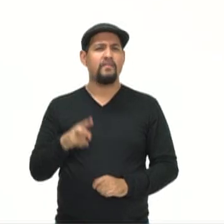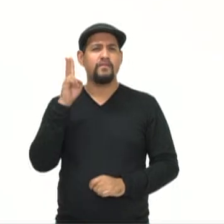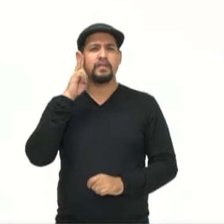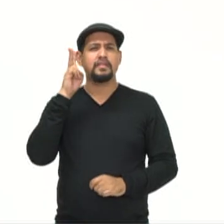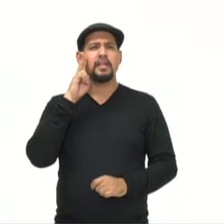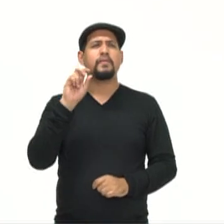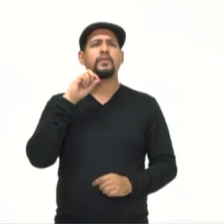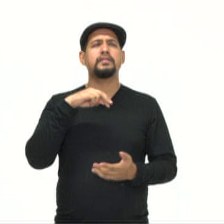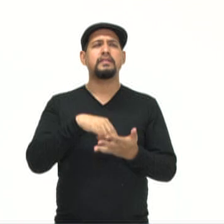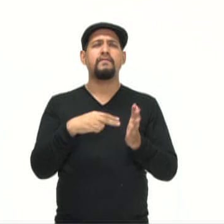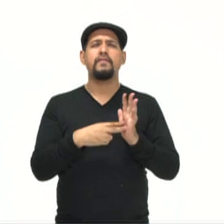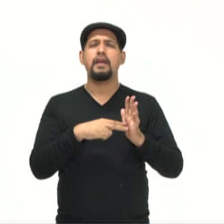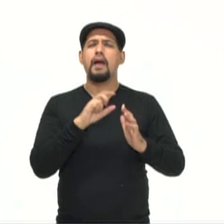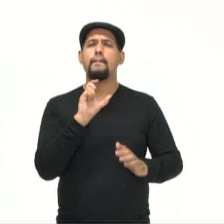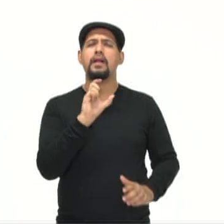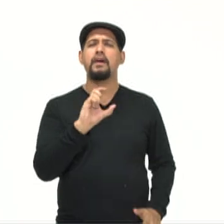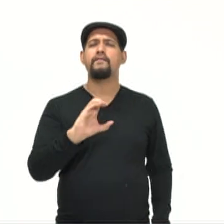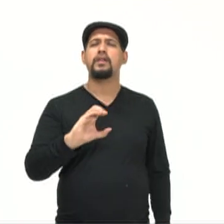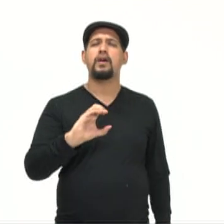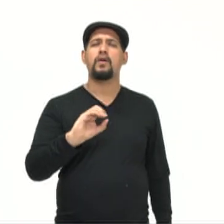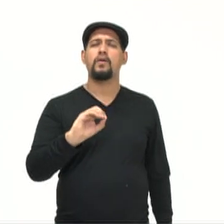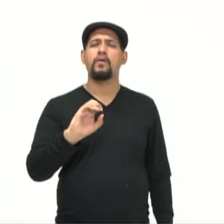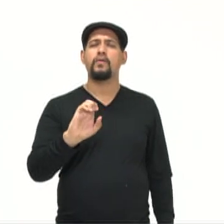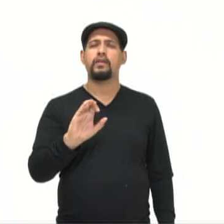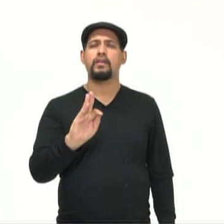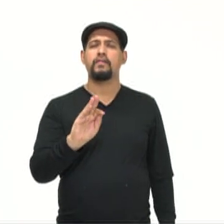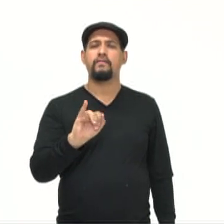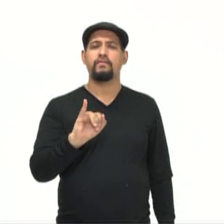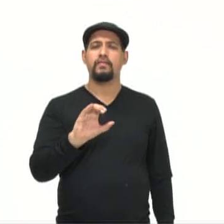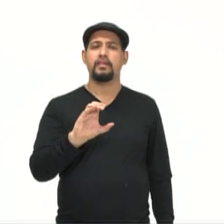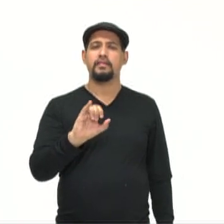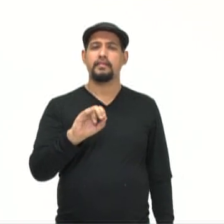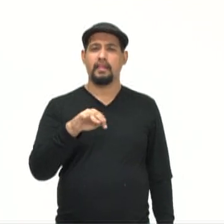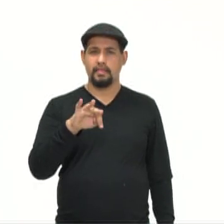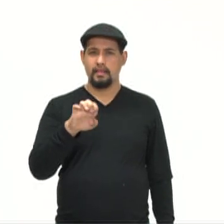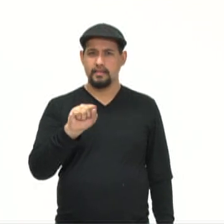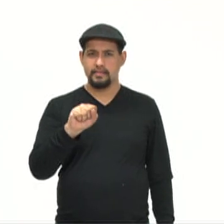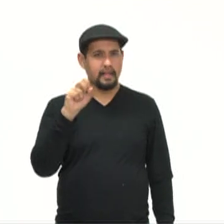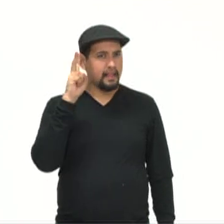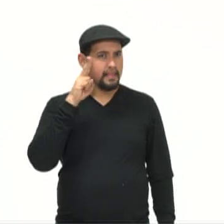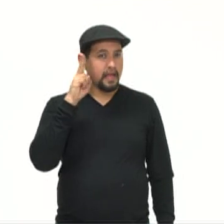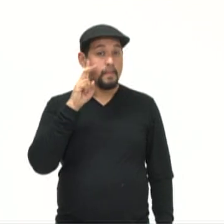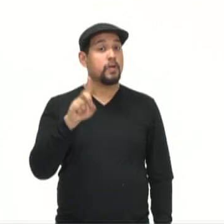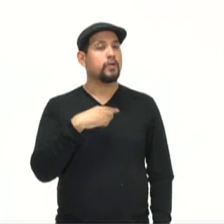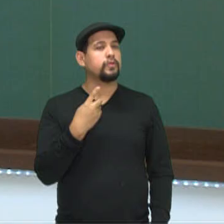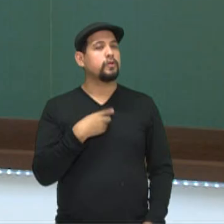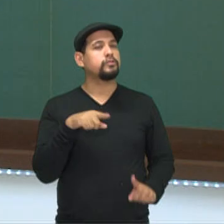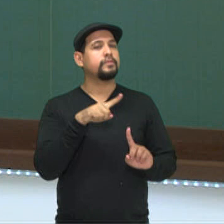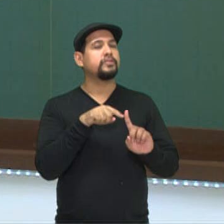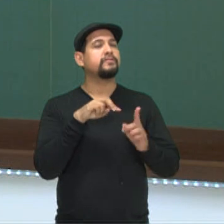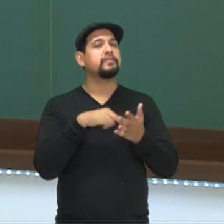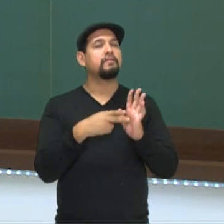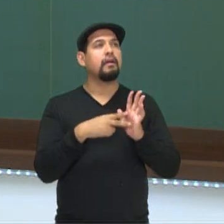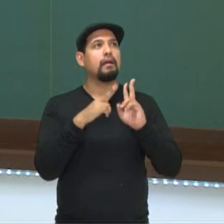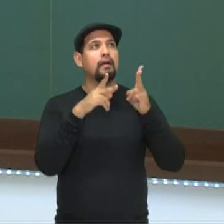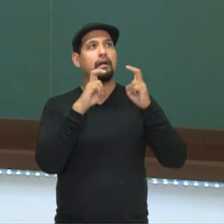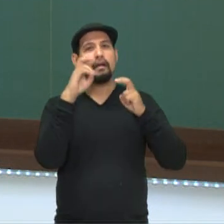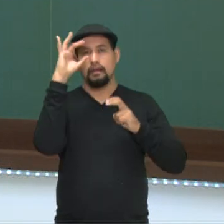são coeficientes? Né? Porque o nosso objetivo é que você identifique os coeficientes, mas o que